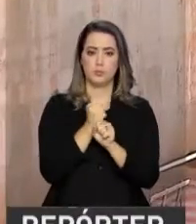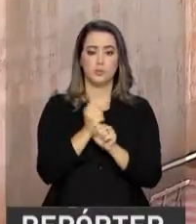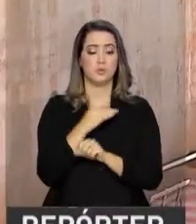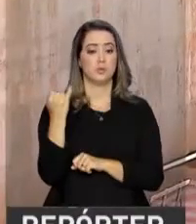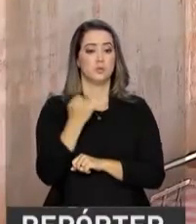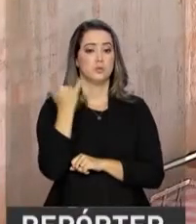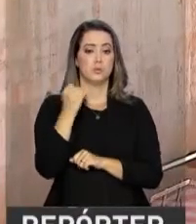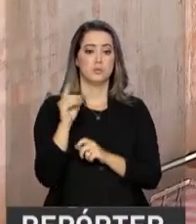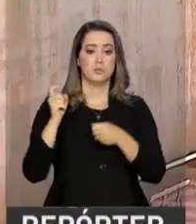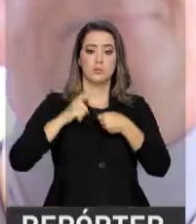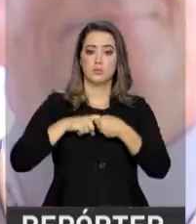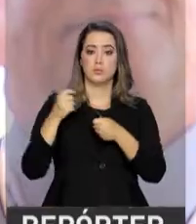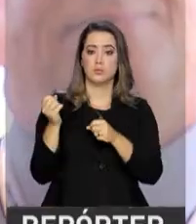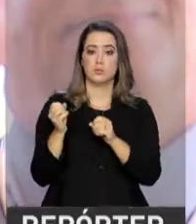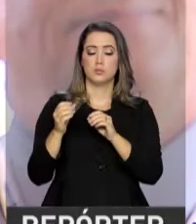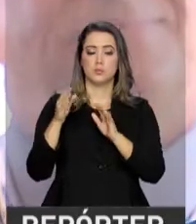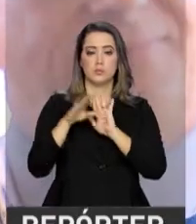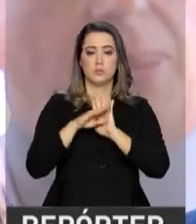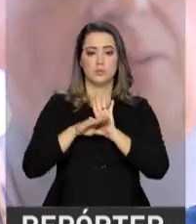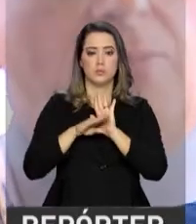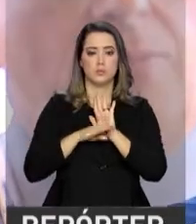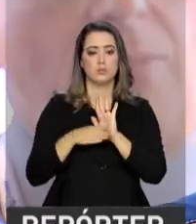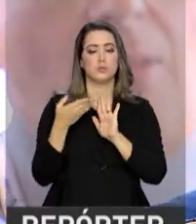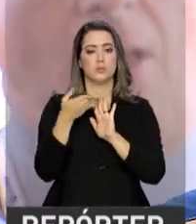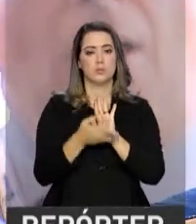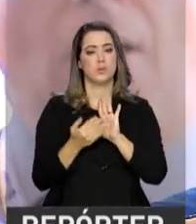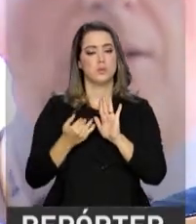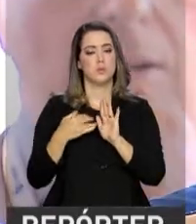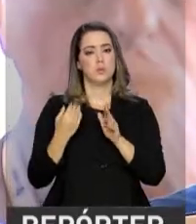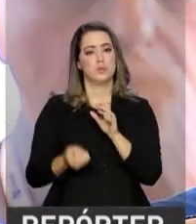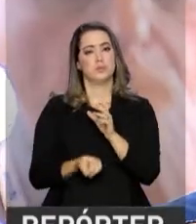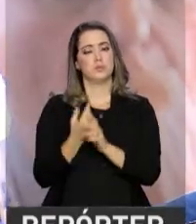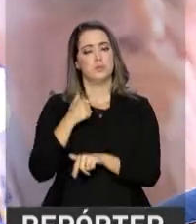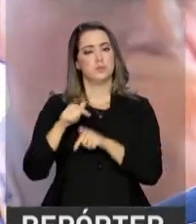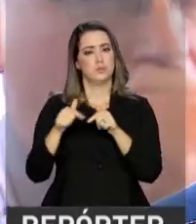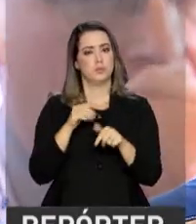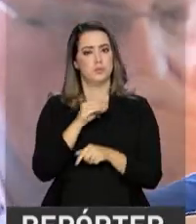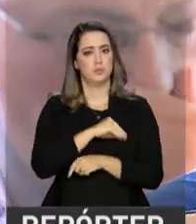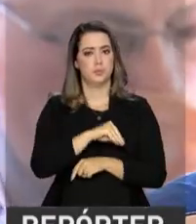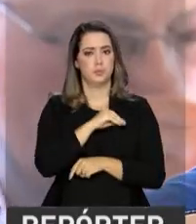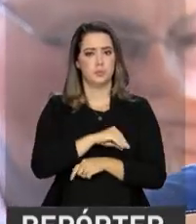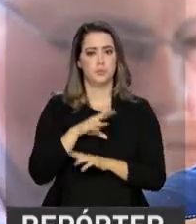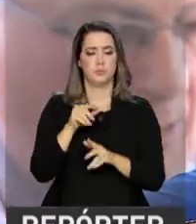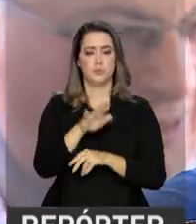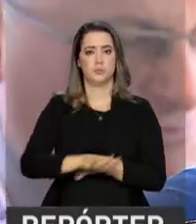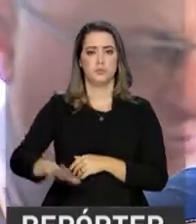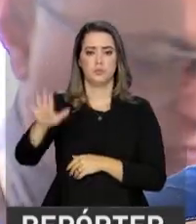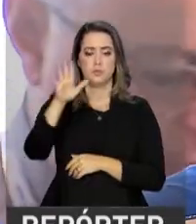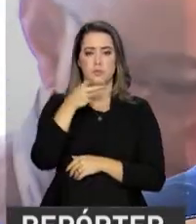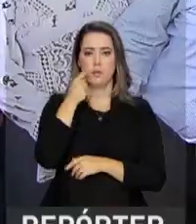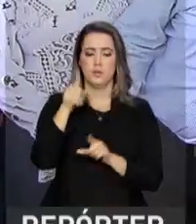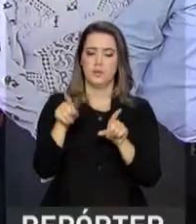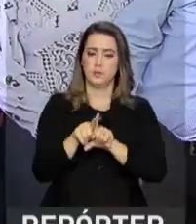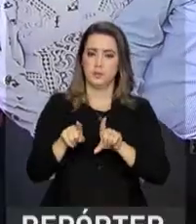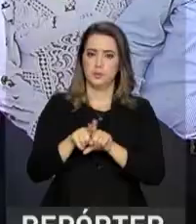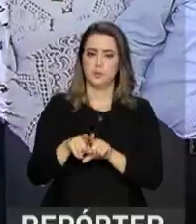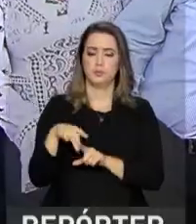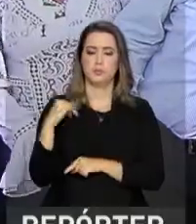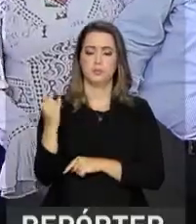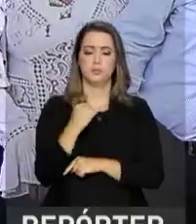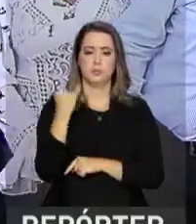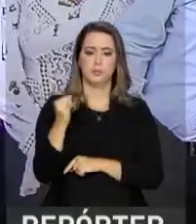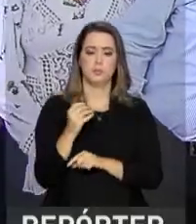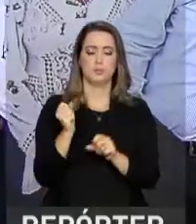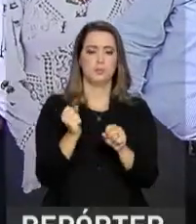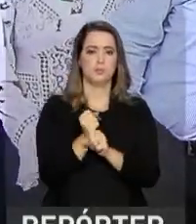da retomada de projetos como esses para a geração de emprego e renda em todo o país falou também da importância do